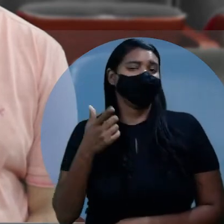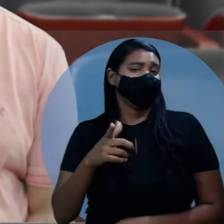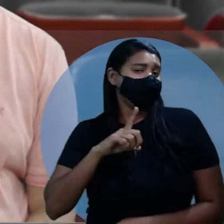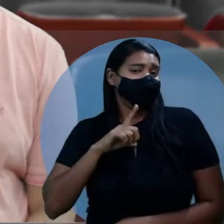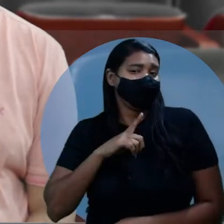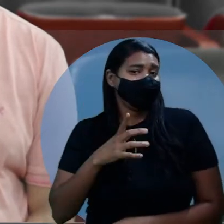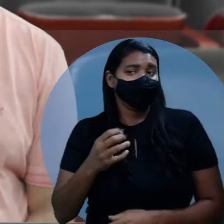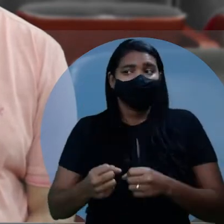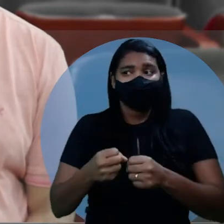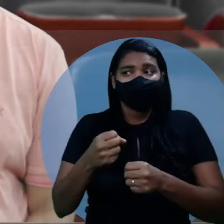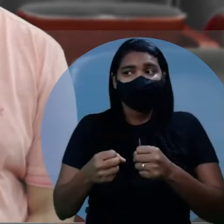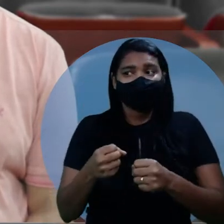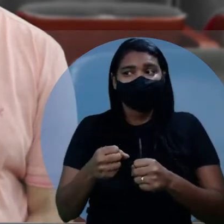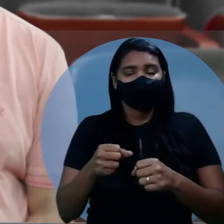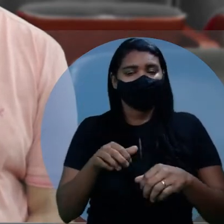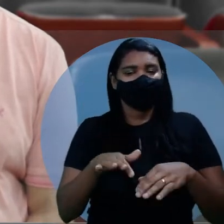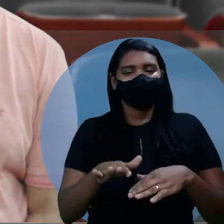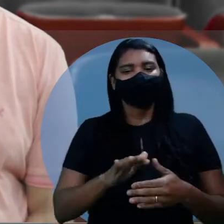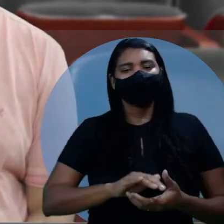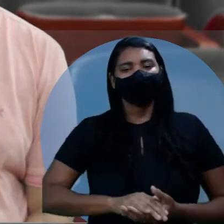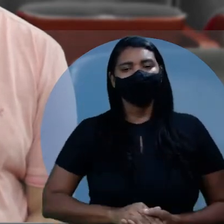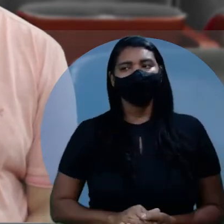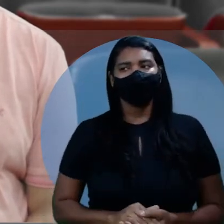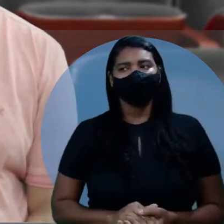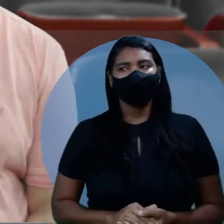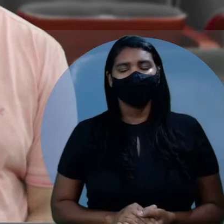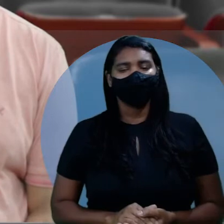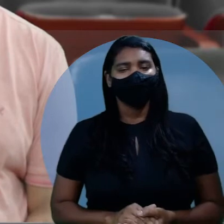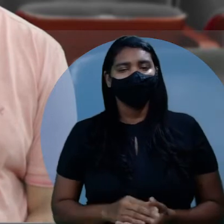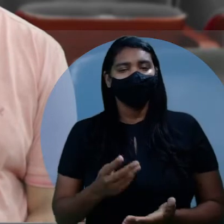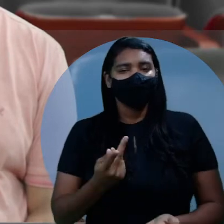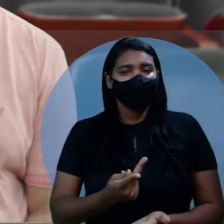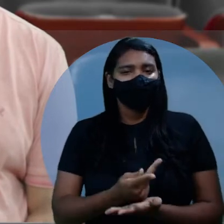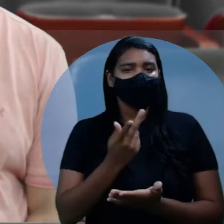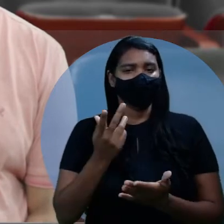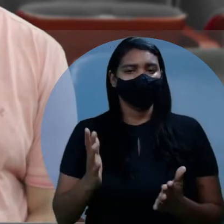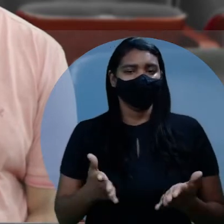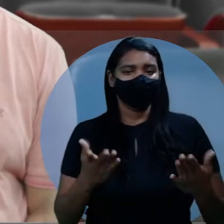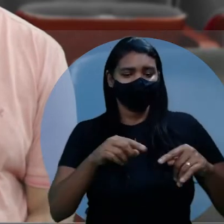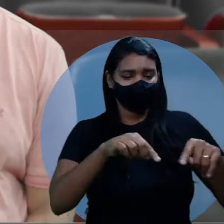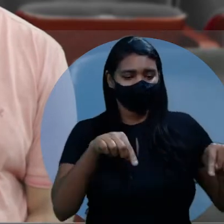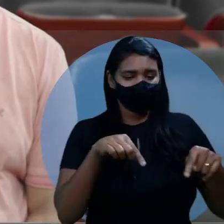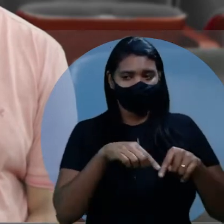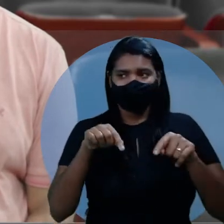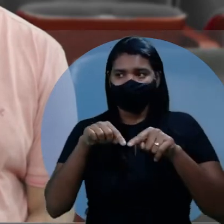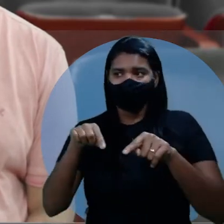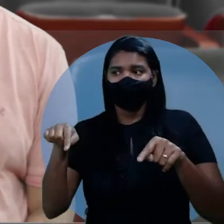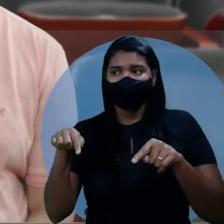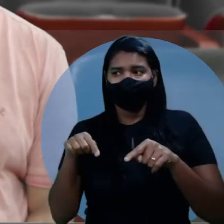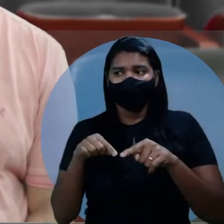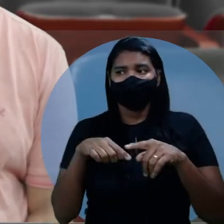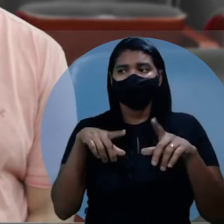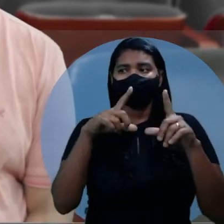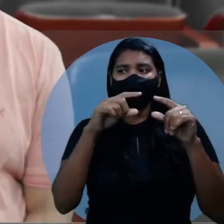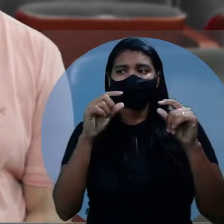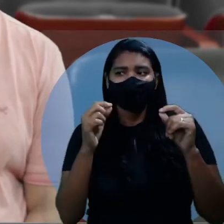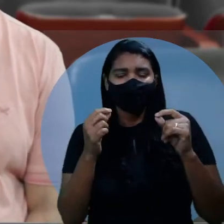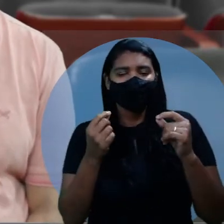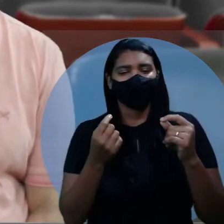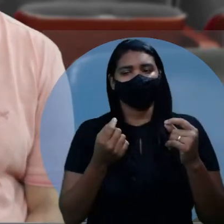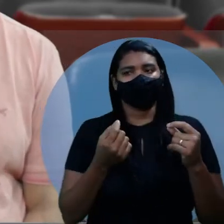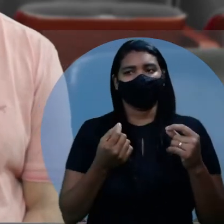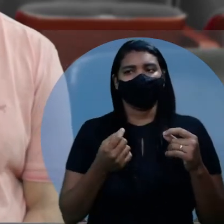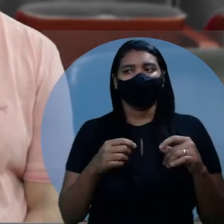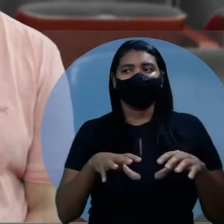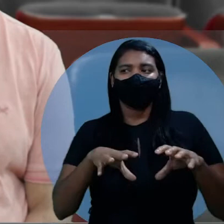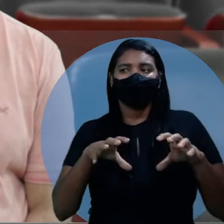muitos carros, né? Então, com o advento das salas multiplex, nos shoppings com mais conforto,